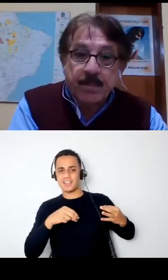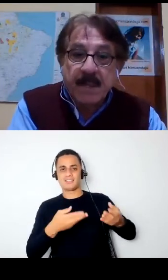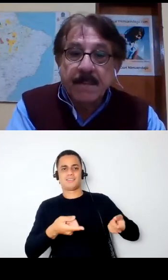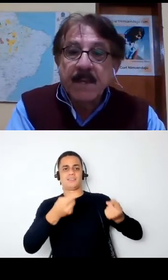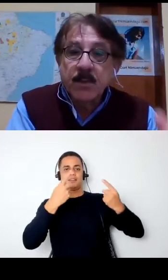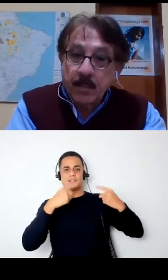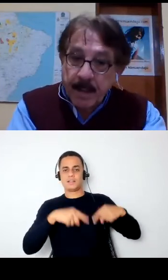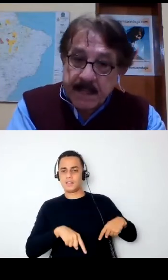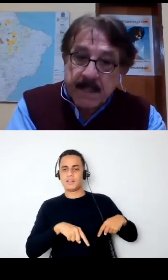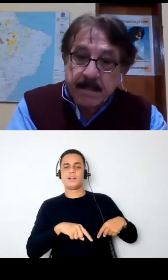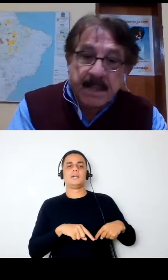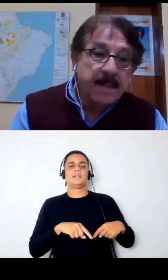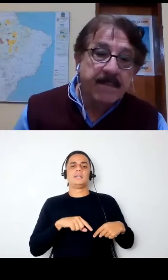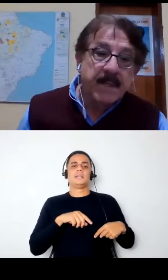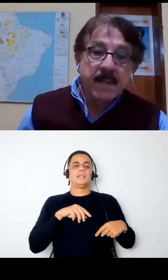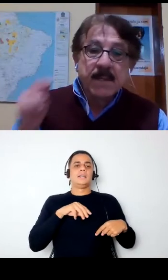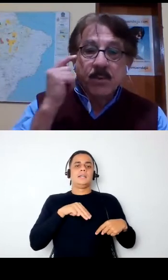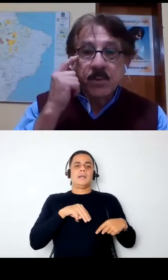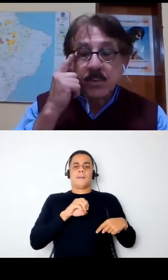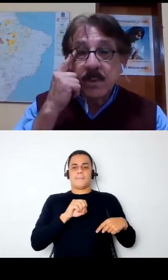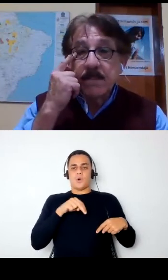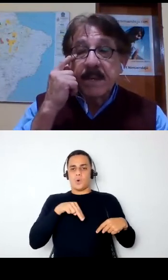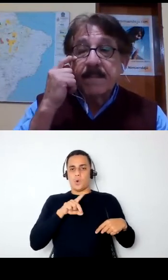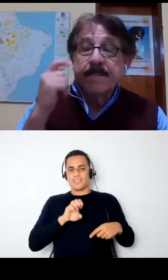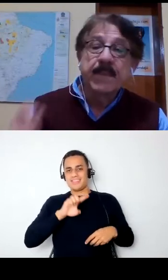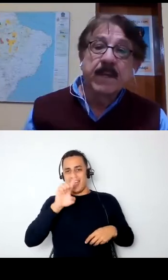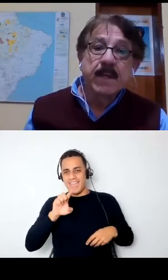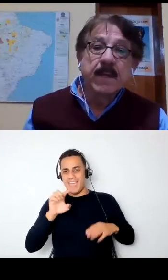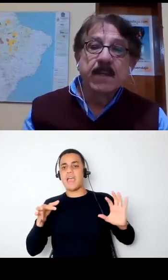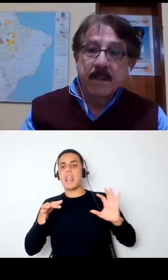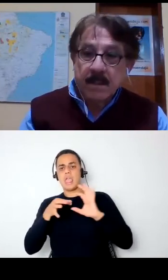tronco Tupi, Tupari também, e Munduruku também.